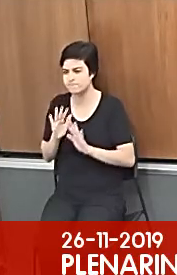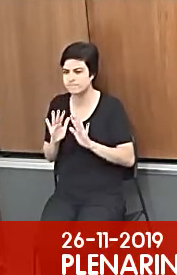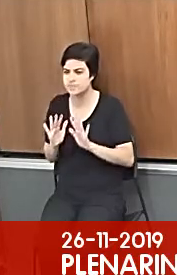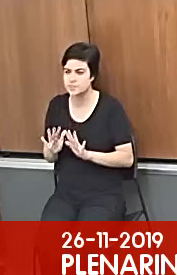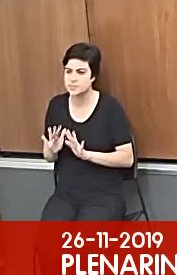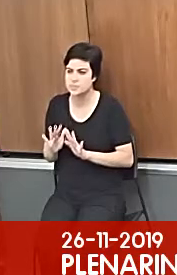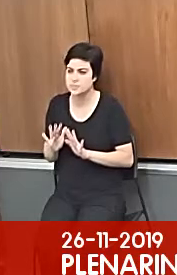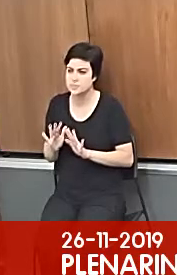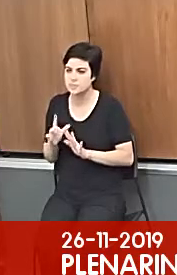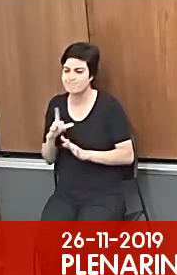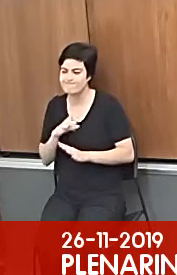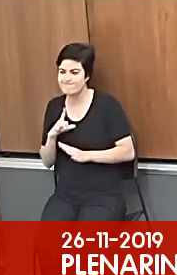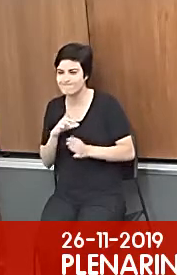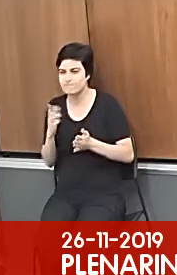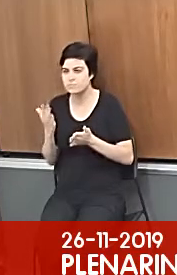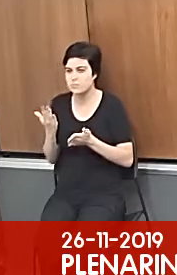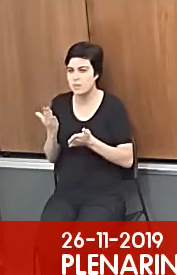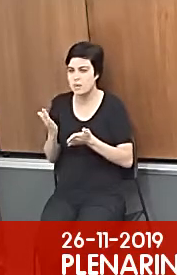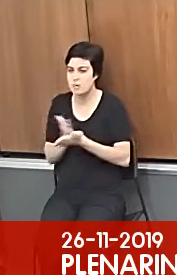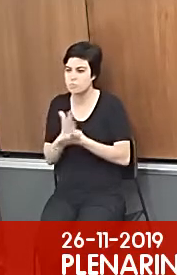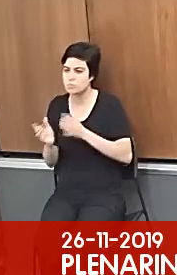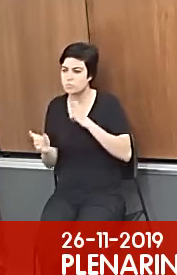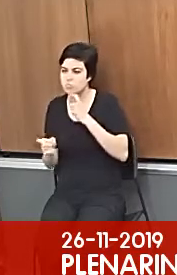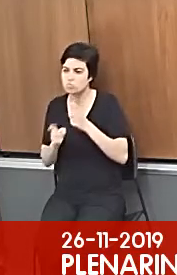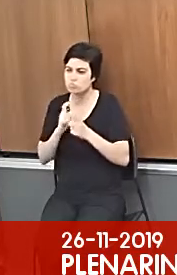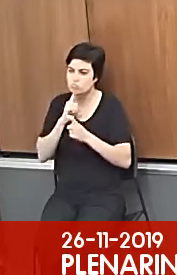com algumas indagações.